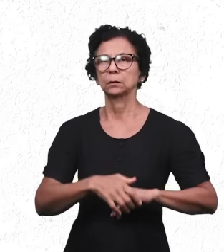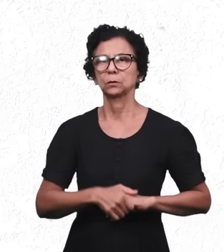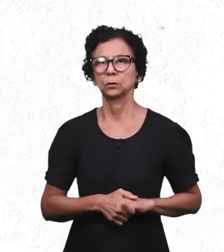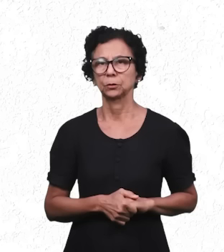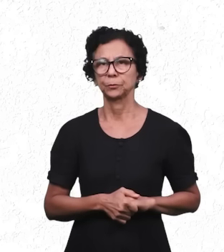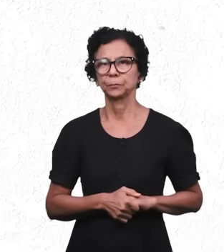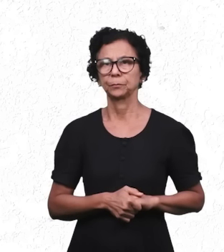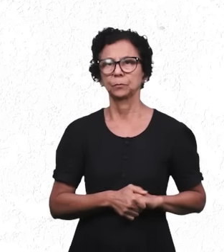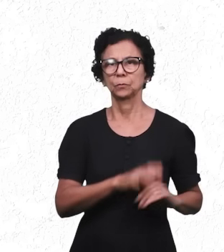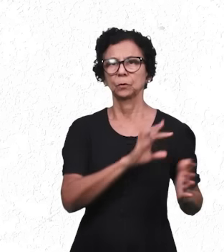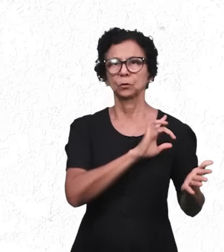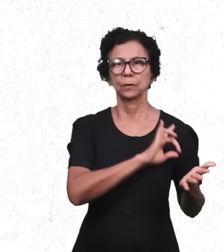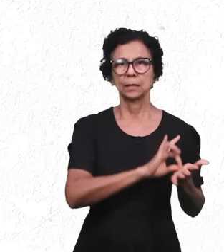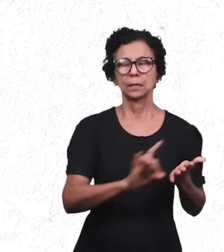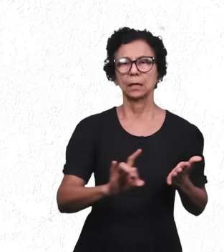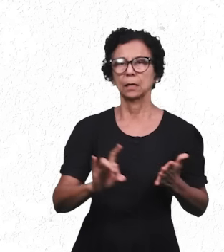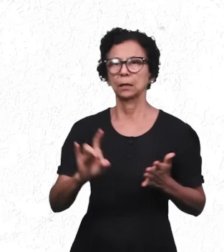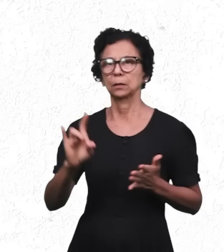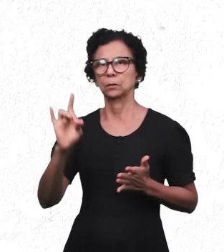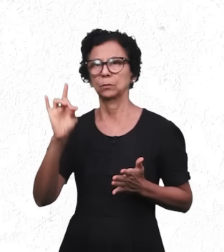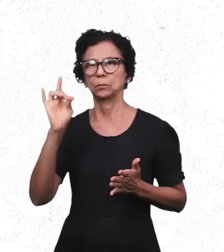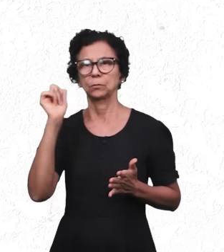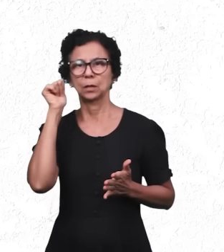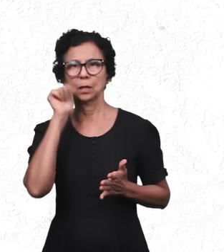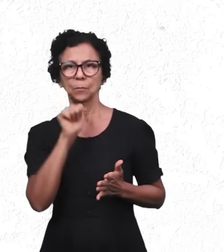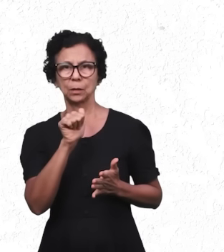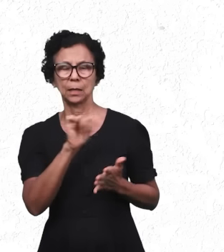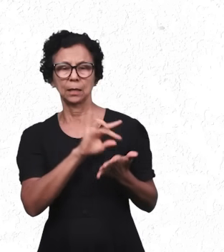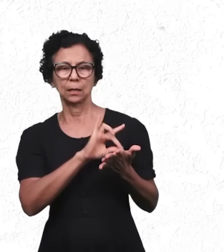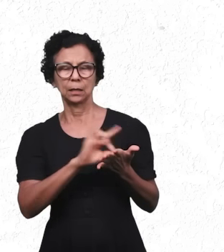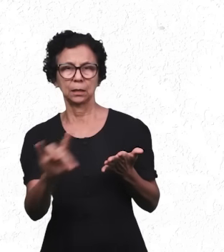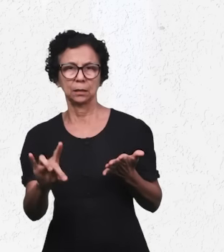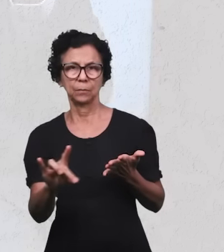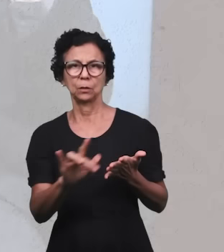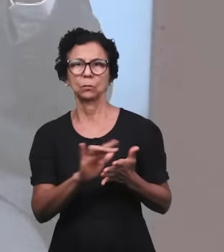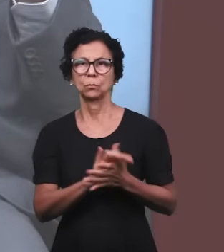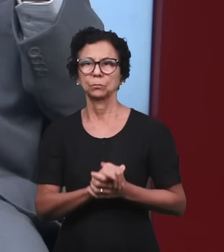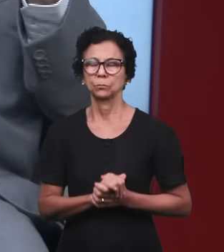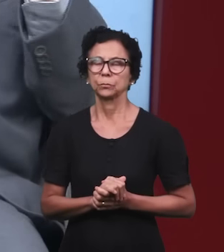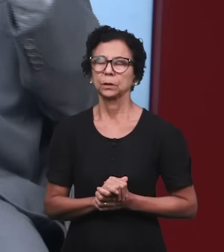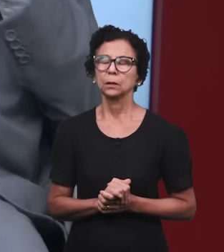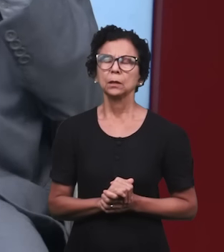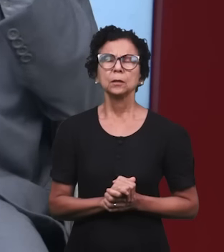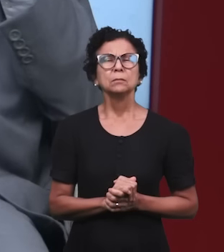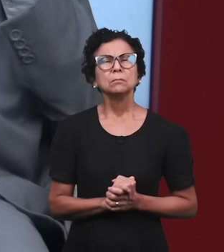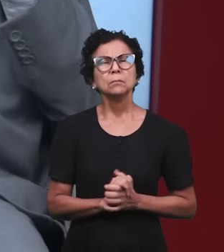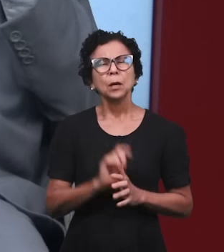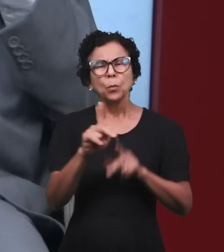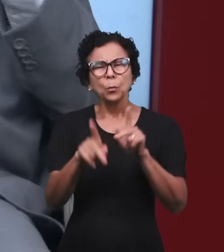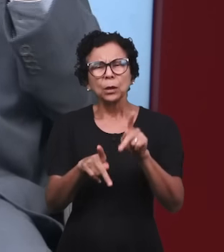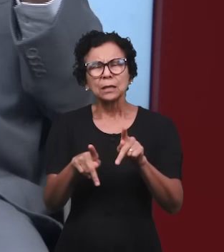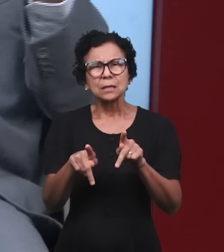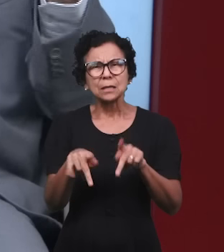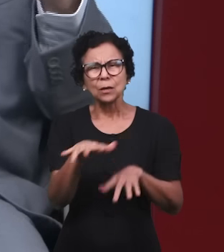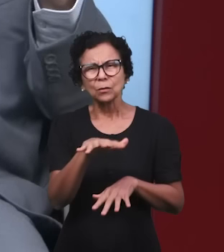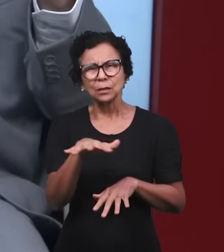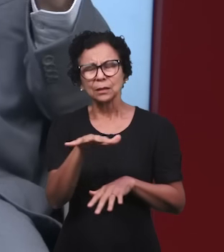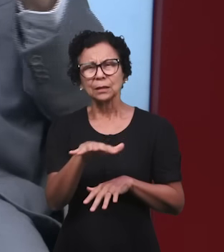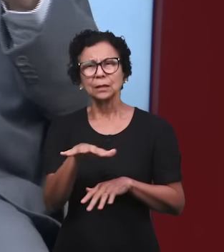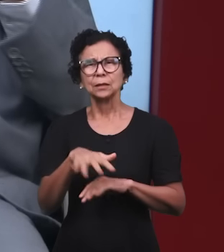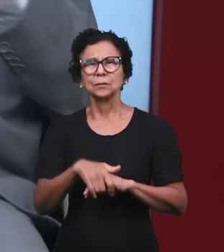a cabeça, e tu lhe ferirás o calcanhar. Para os primeiros habitantes da terra, a partir de